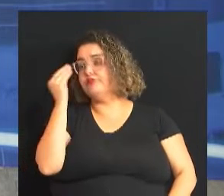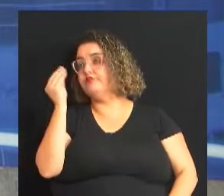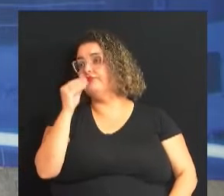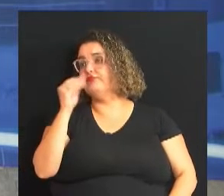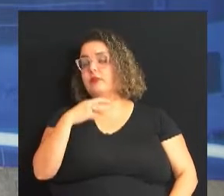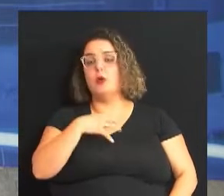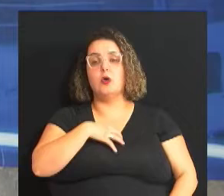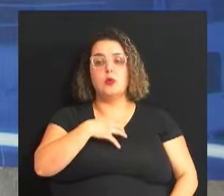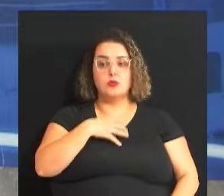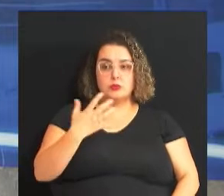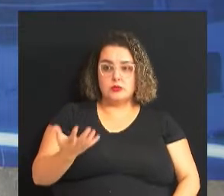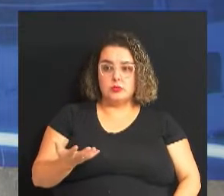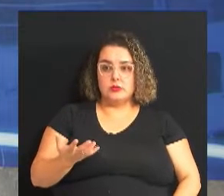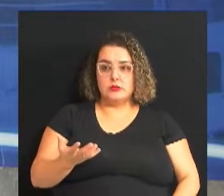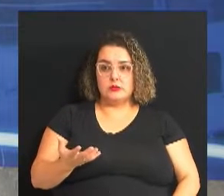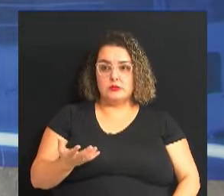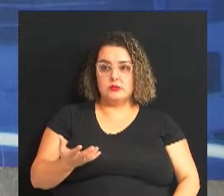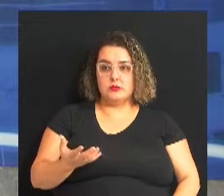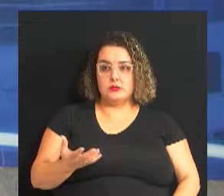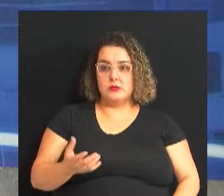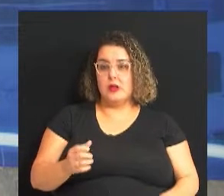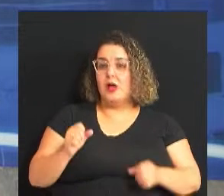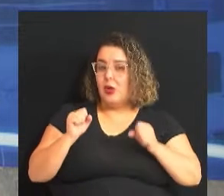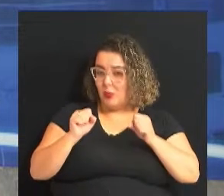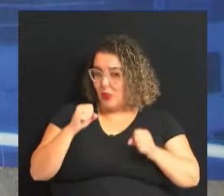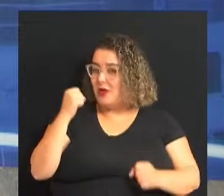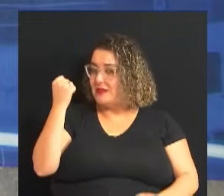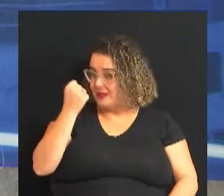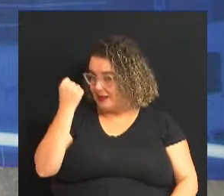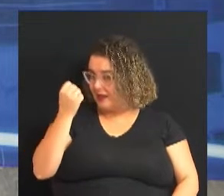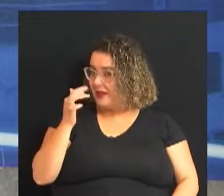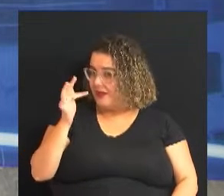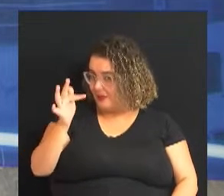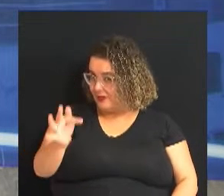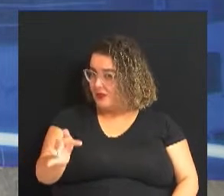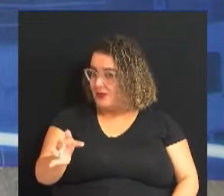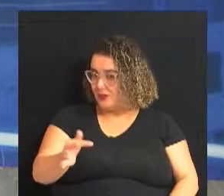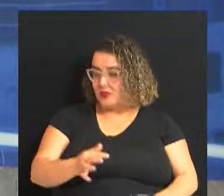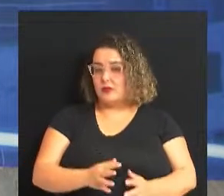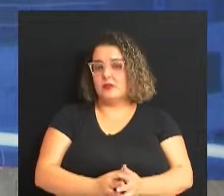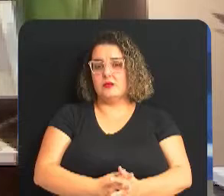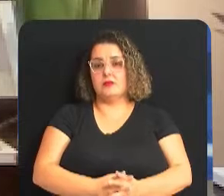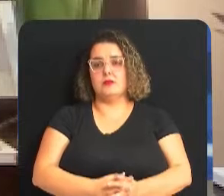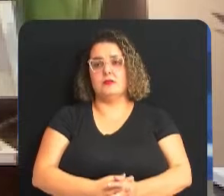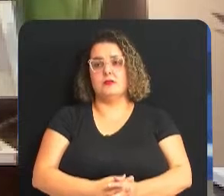sintomas, pode ser muito grave no futuro?